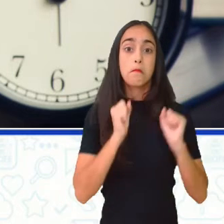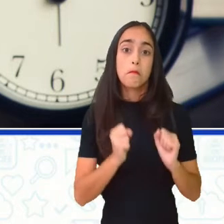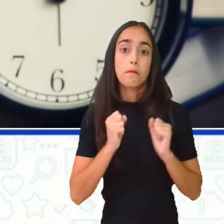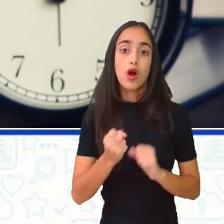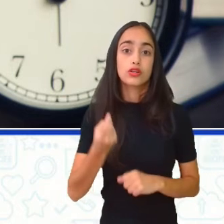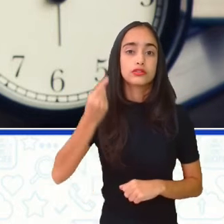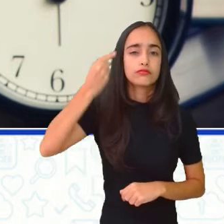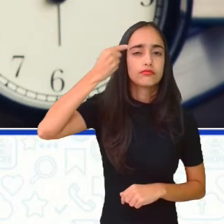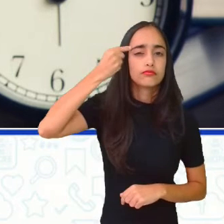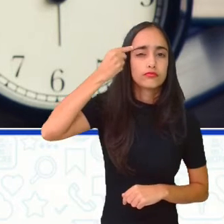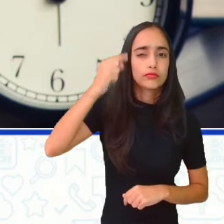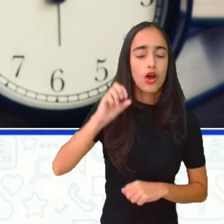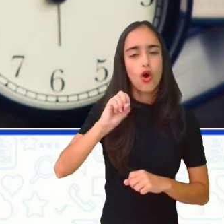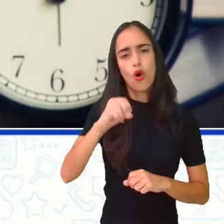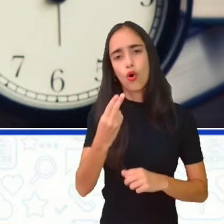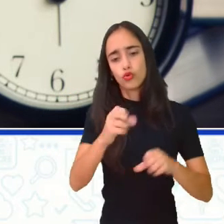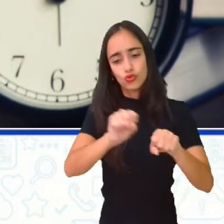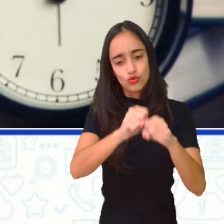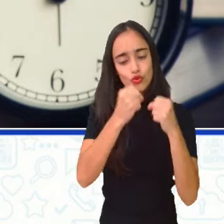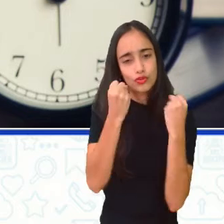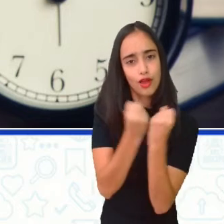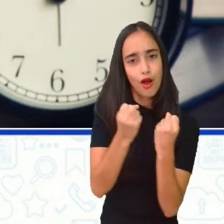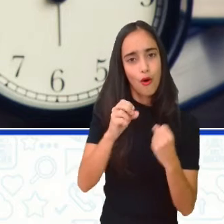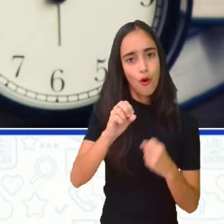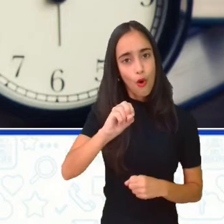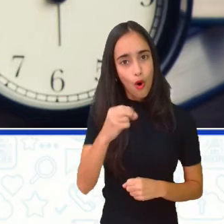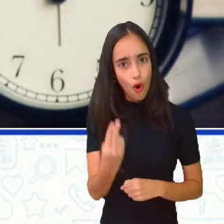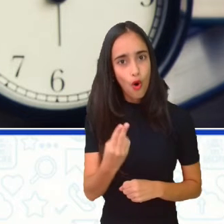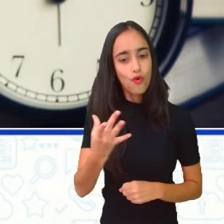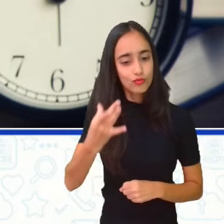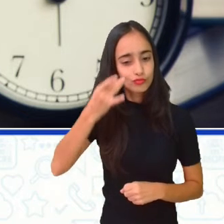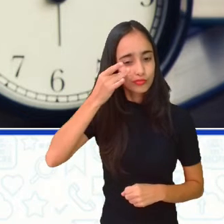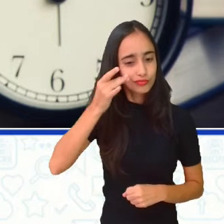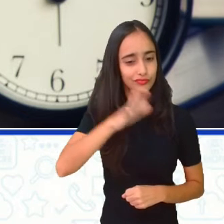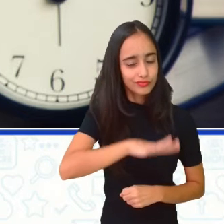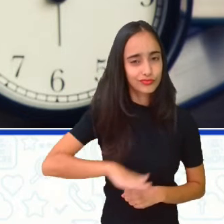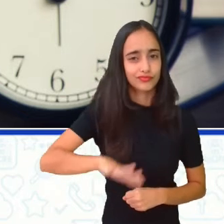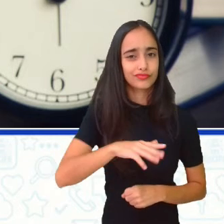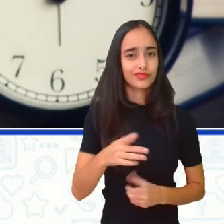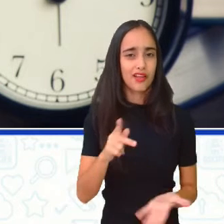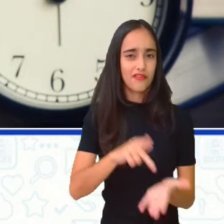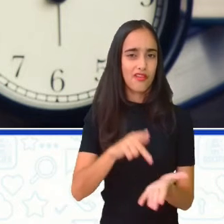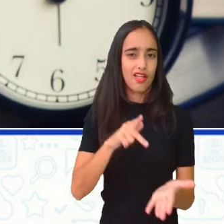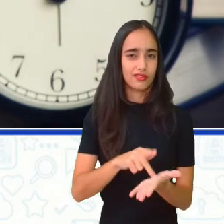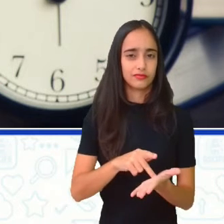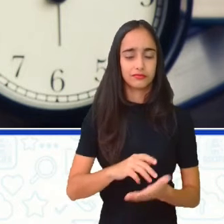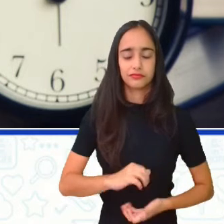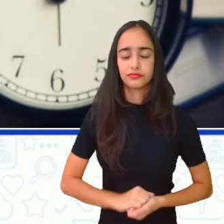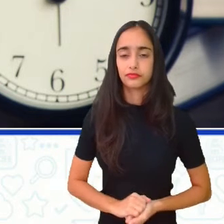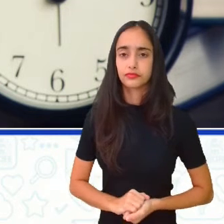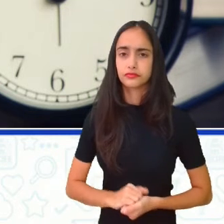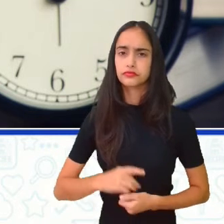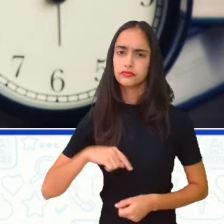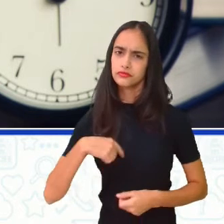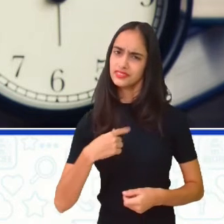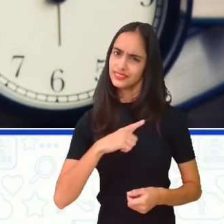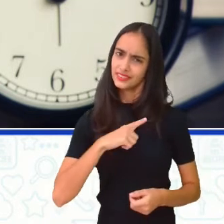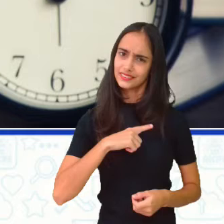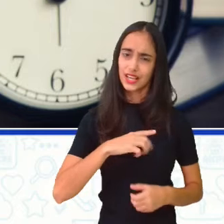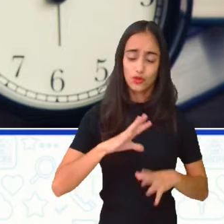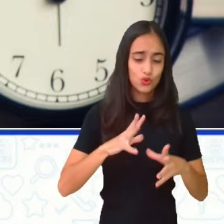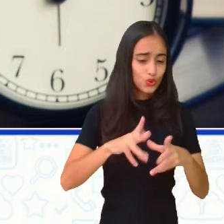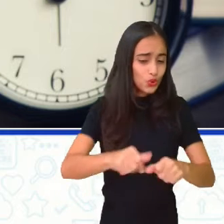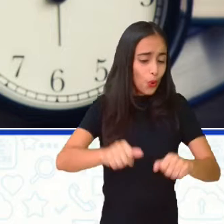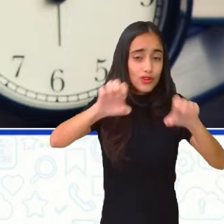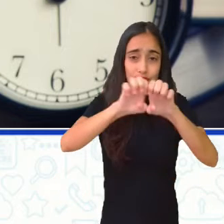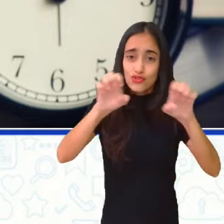no ambiente social. Então, veja, a gente tem toda essa estrutura para falar sobre o gênero textual romance,